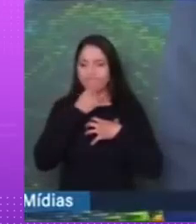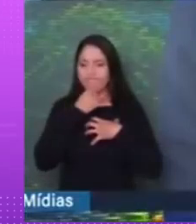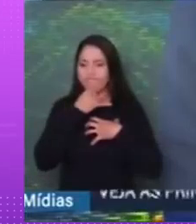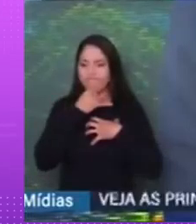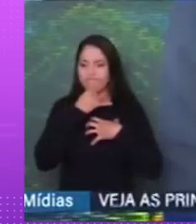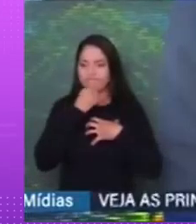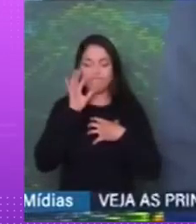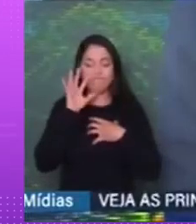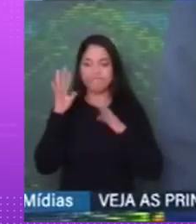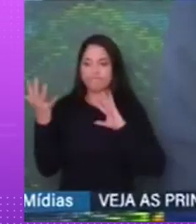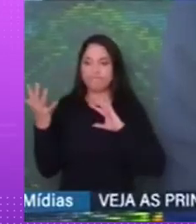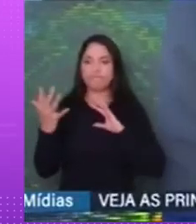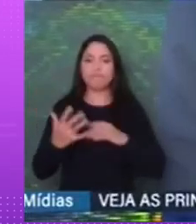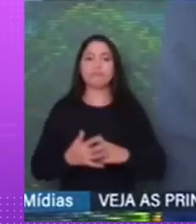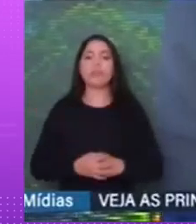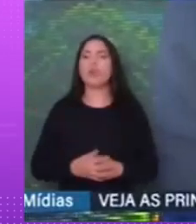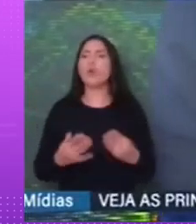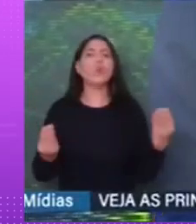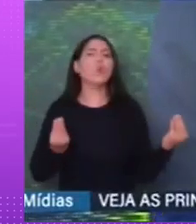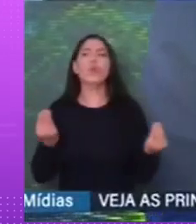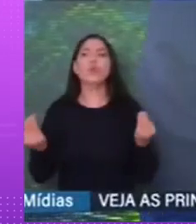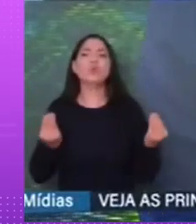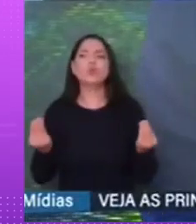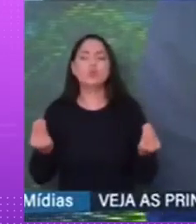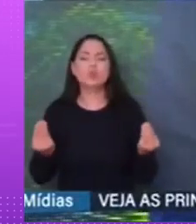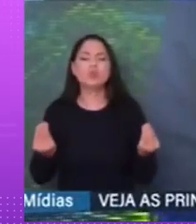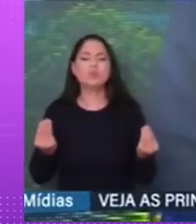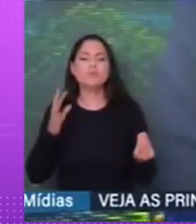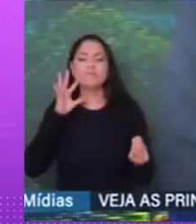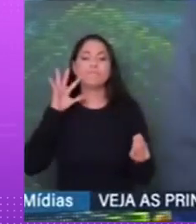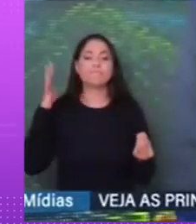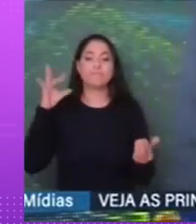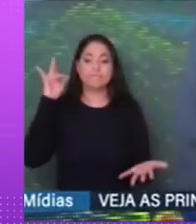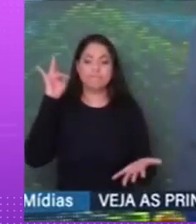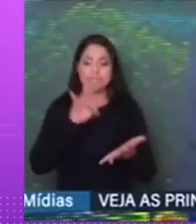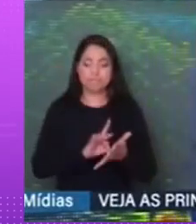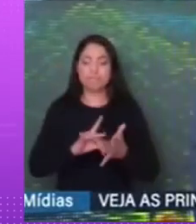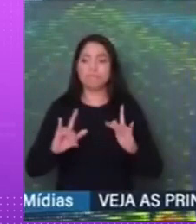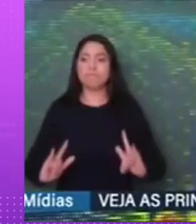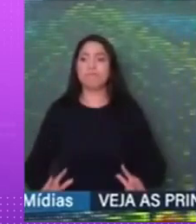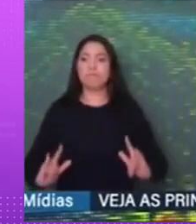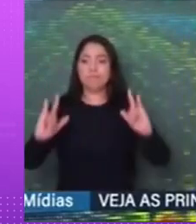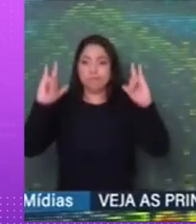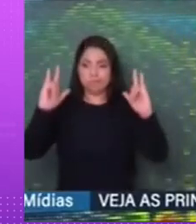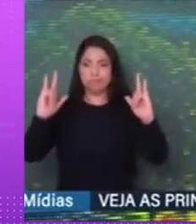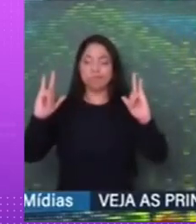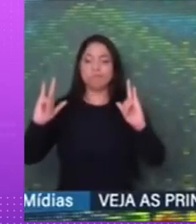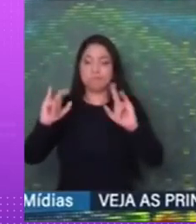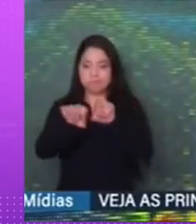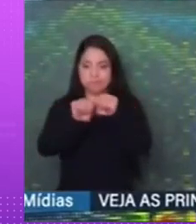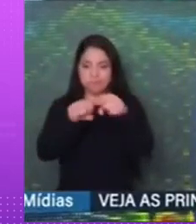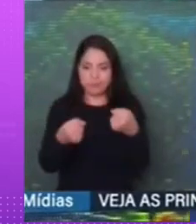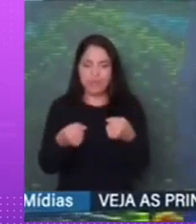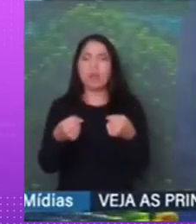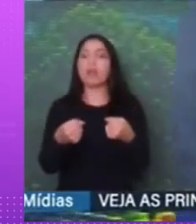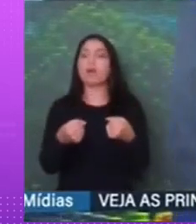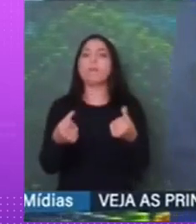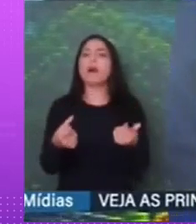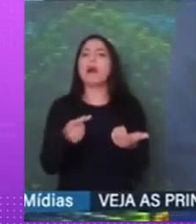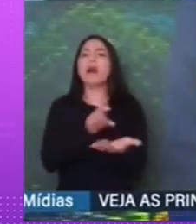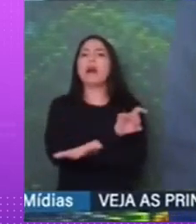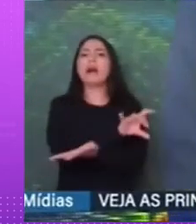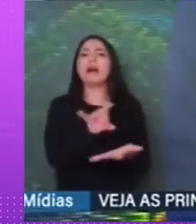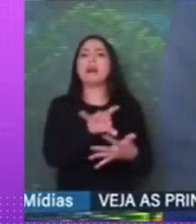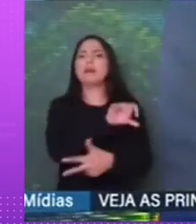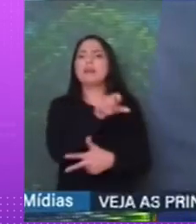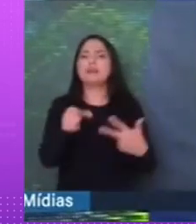defender a democracia, os direitos sociais e as políticas, e os políticos além da população, principalmente da camada que vive às margens